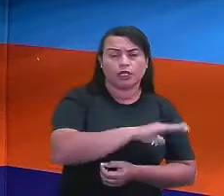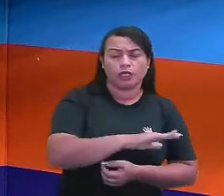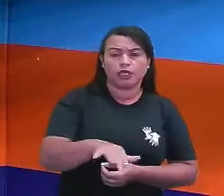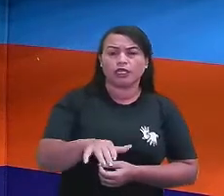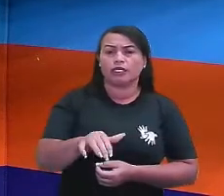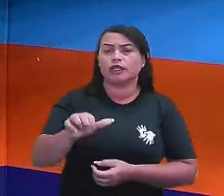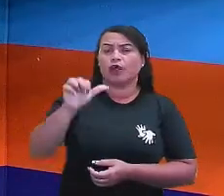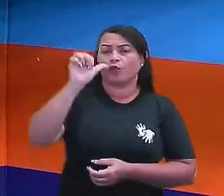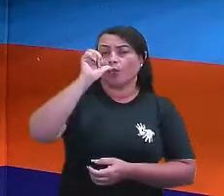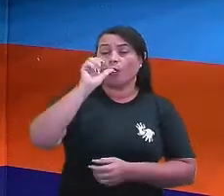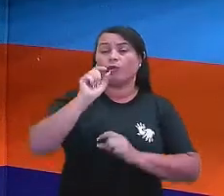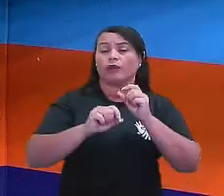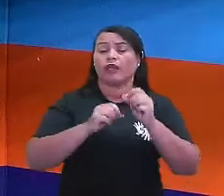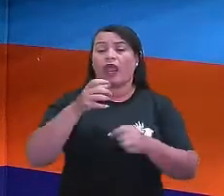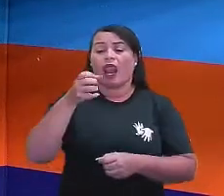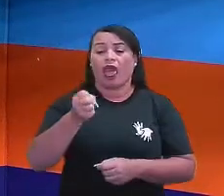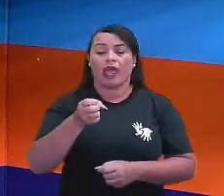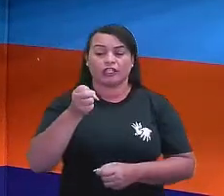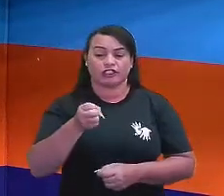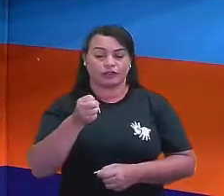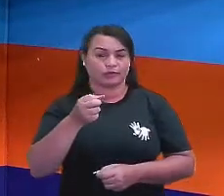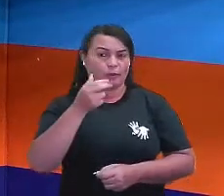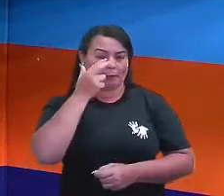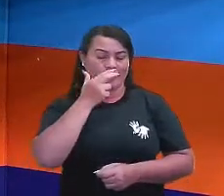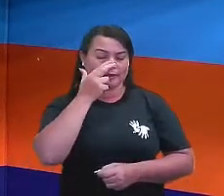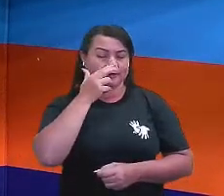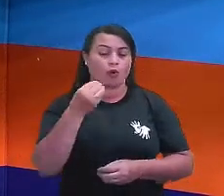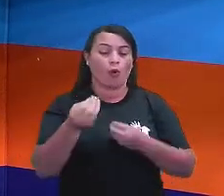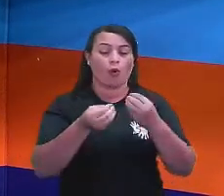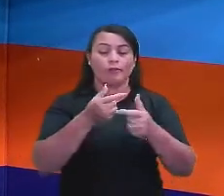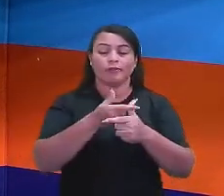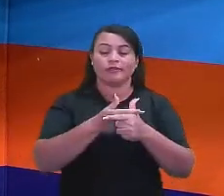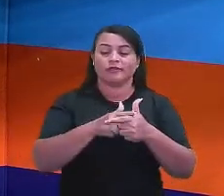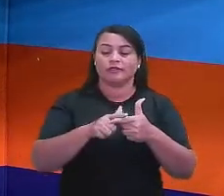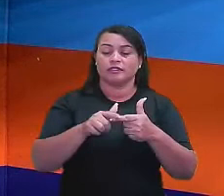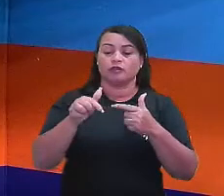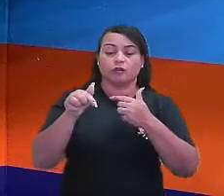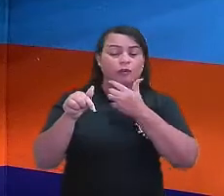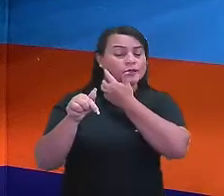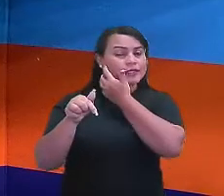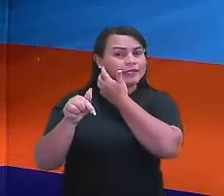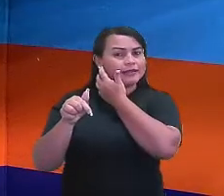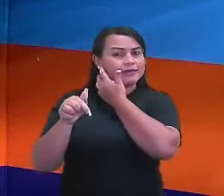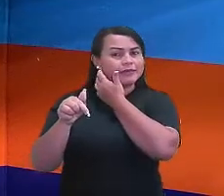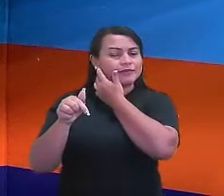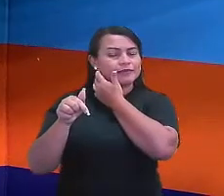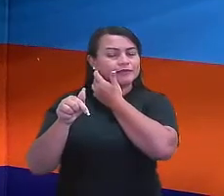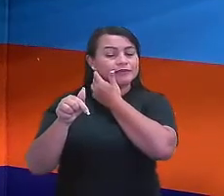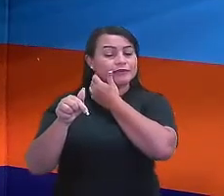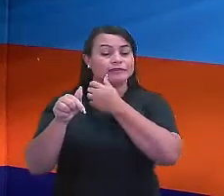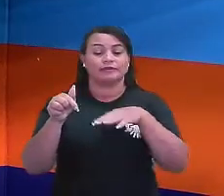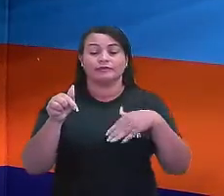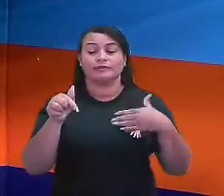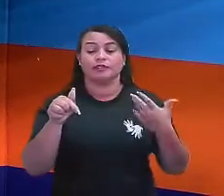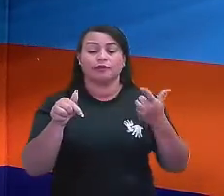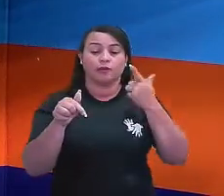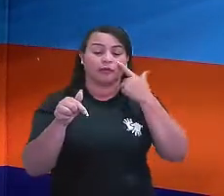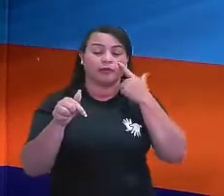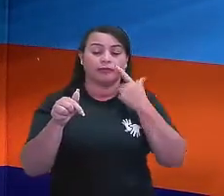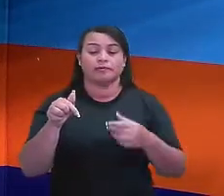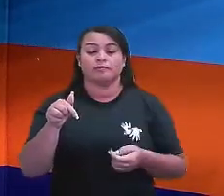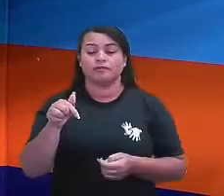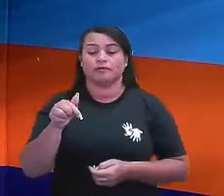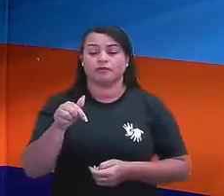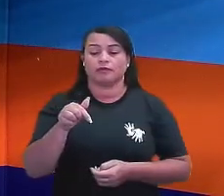de leite. E aí ele já disse que foi dividido por 7, não é isso? Então, o que é que eu vou